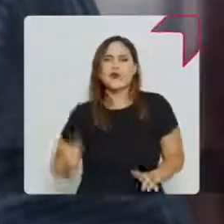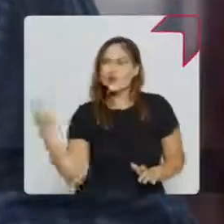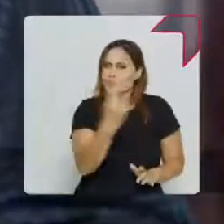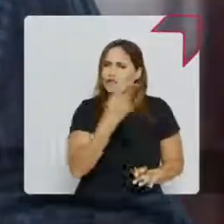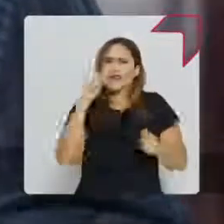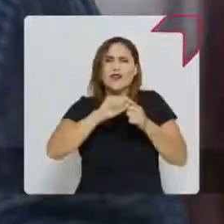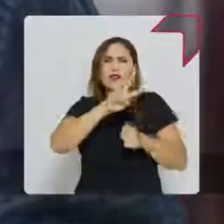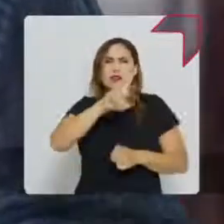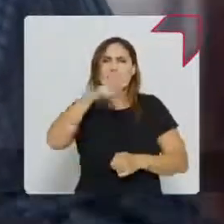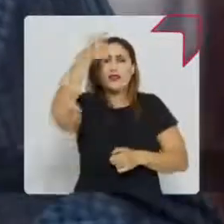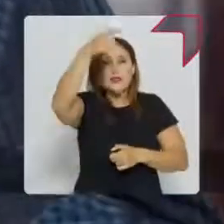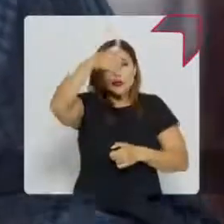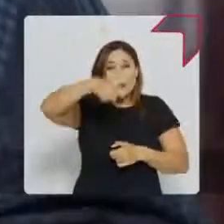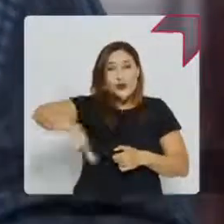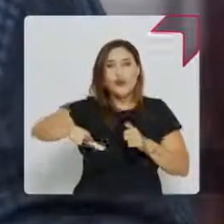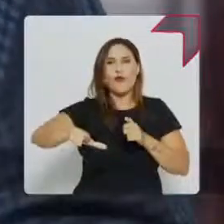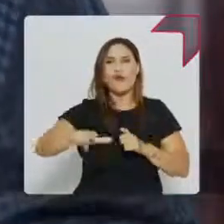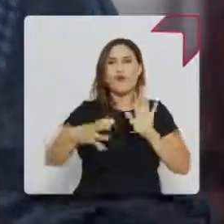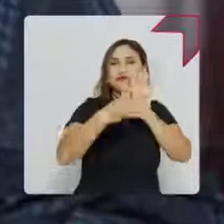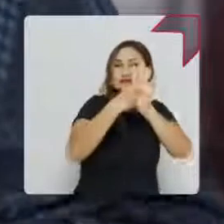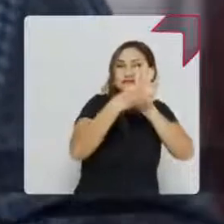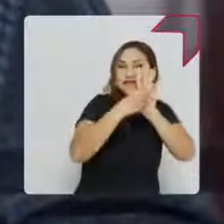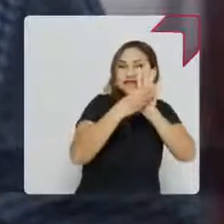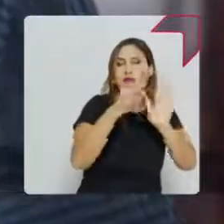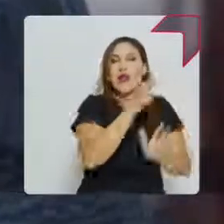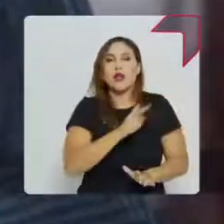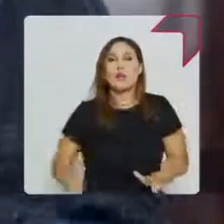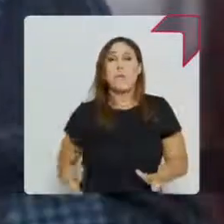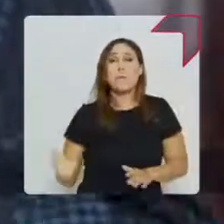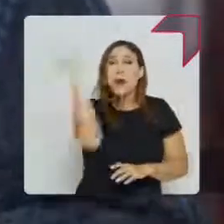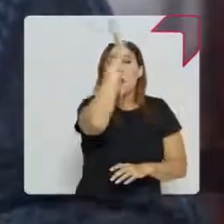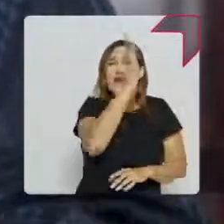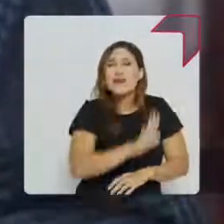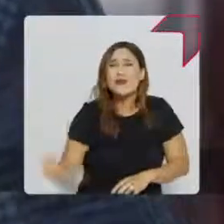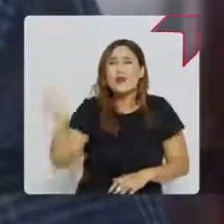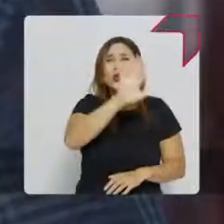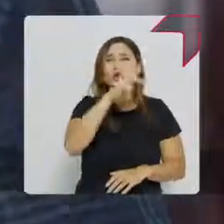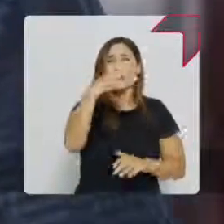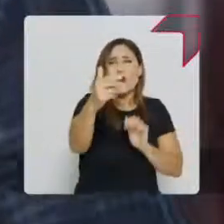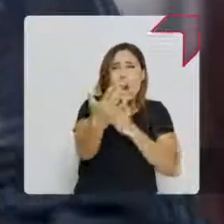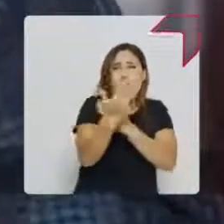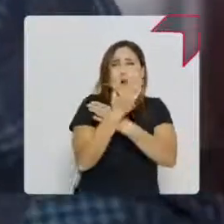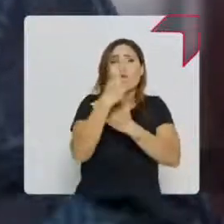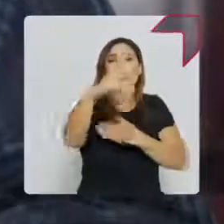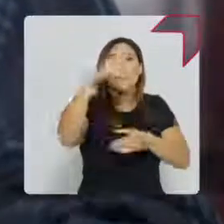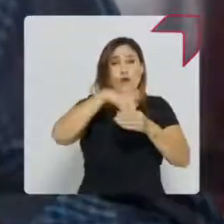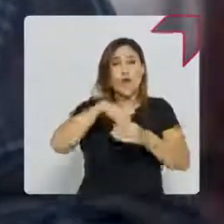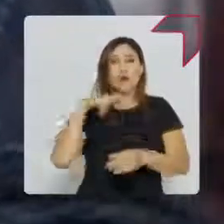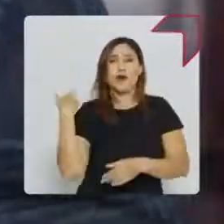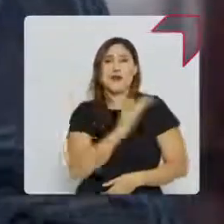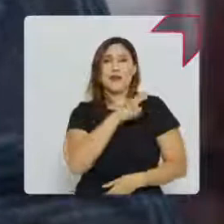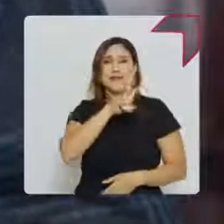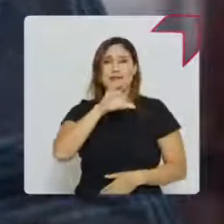fazer Conquista ser novamente exemplo de gestão para todo o Brasil. Com seu apoio e seu voto, nossa cidade